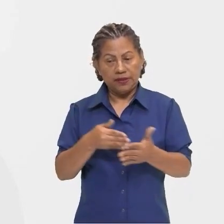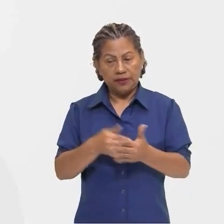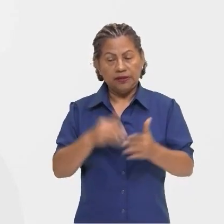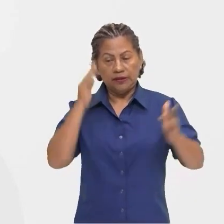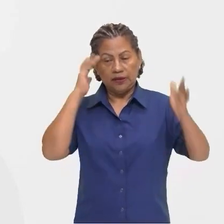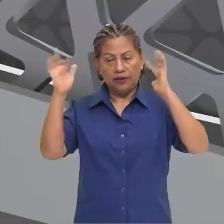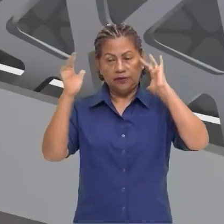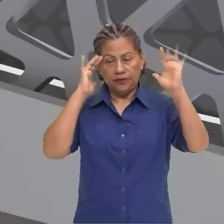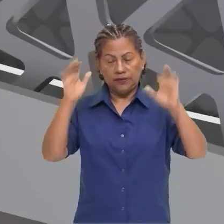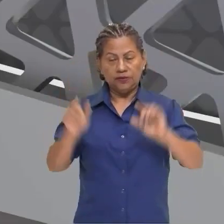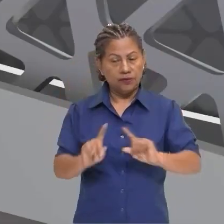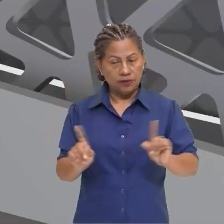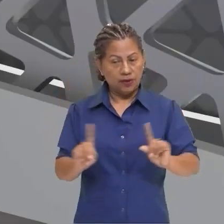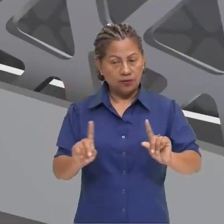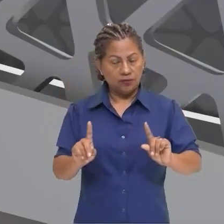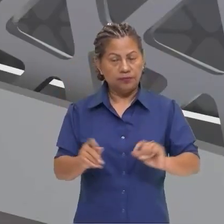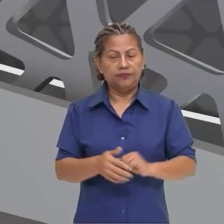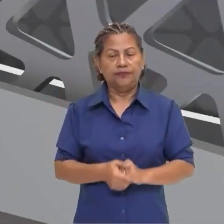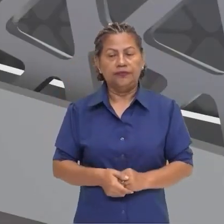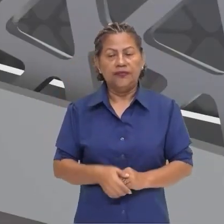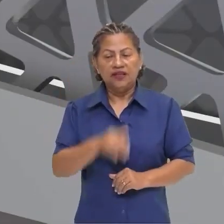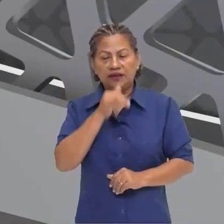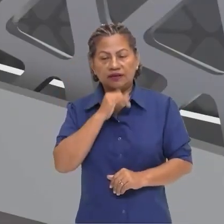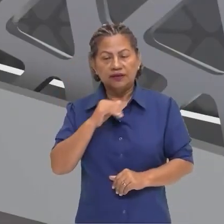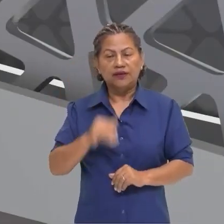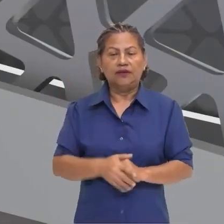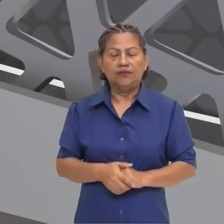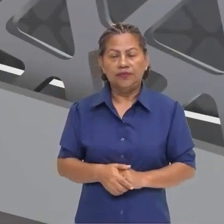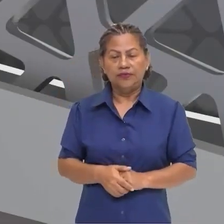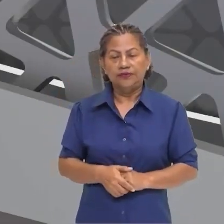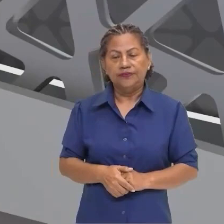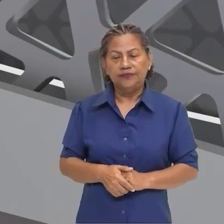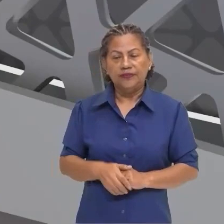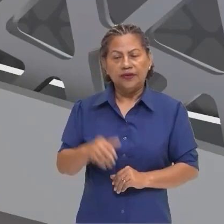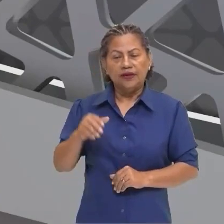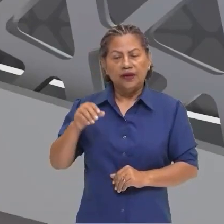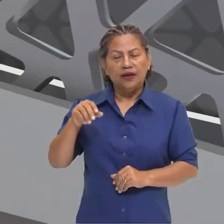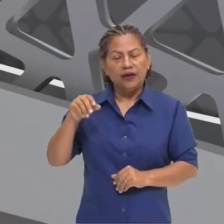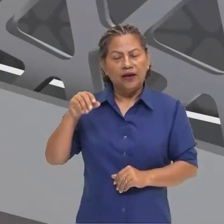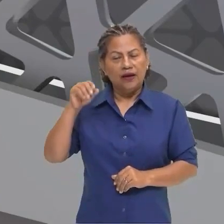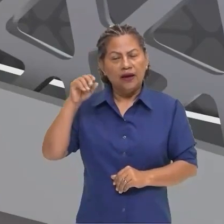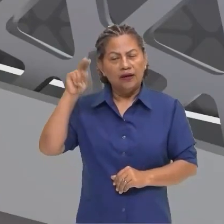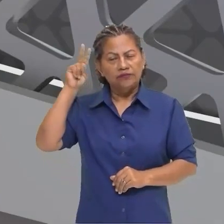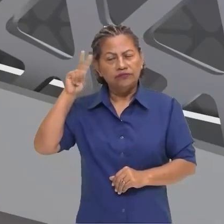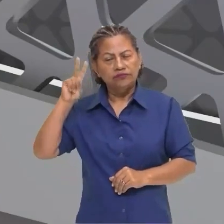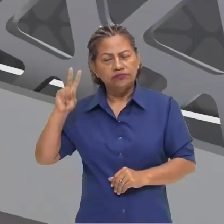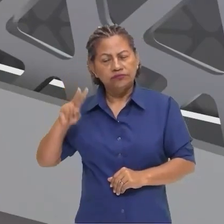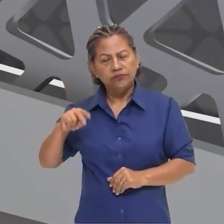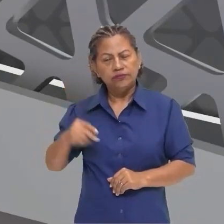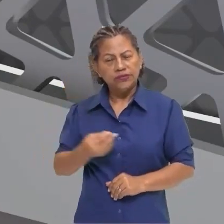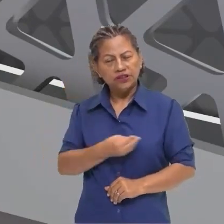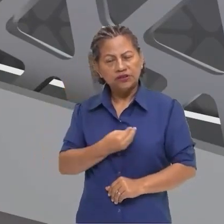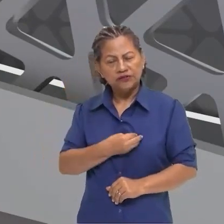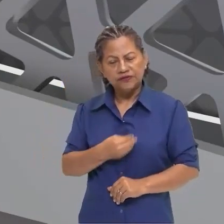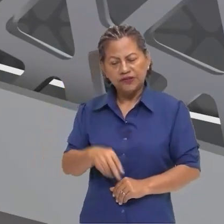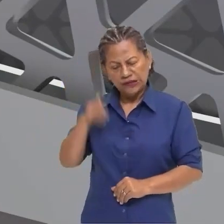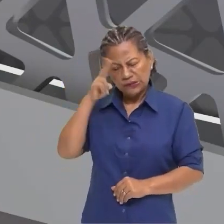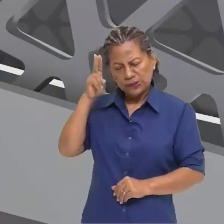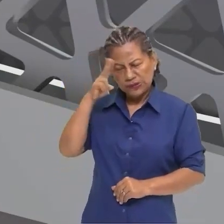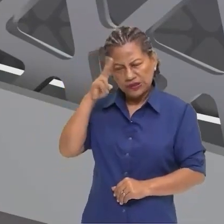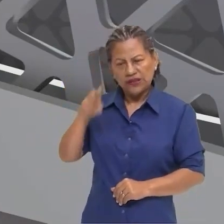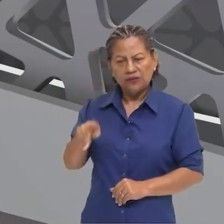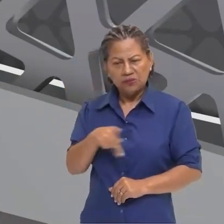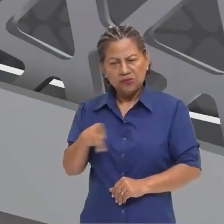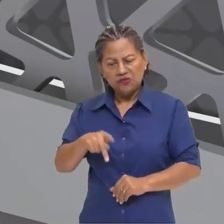mim. Vou lembrar de uma vez, quando eu estava no primeiro ano, o professor fez uma roda com todos os